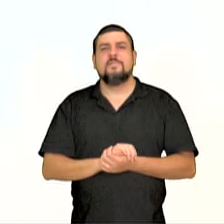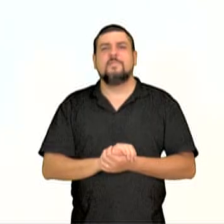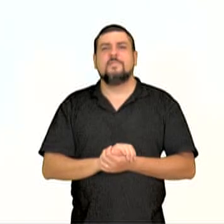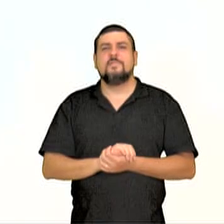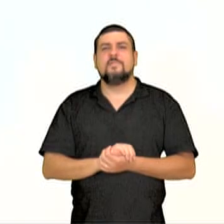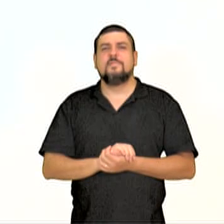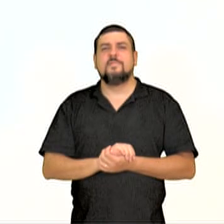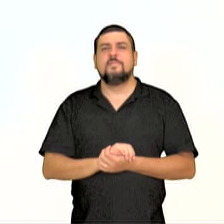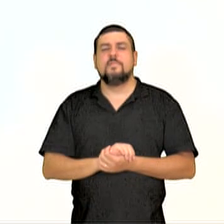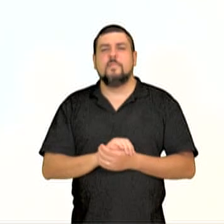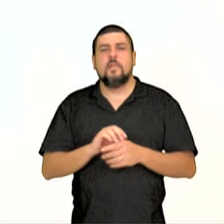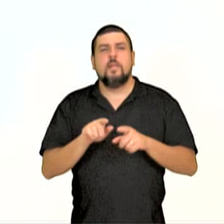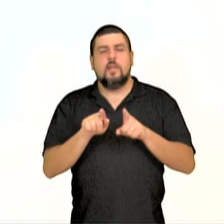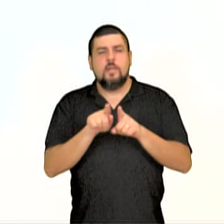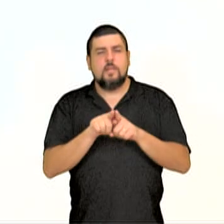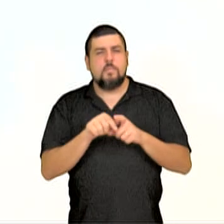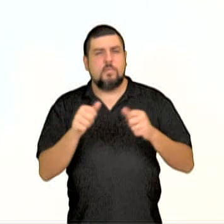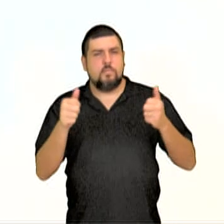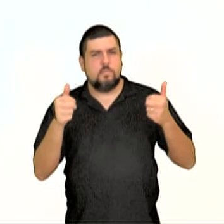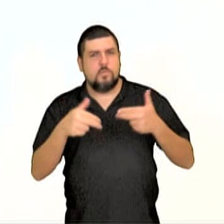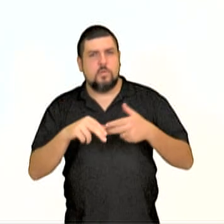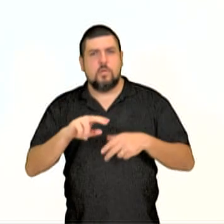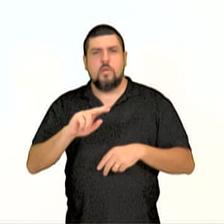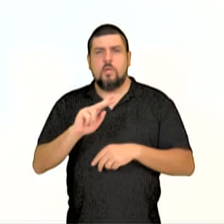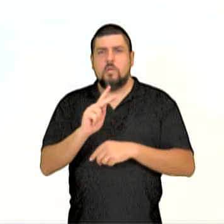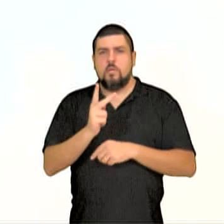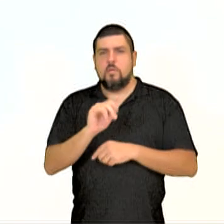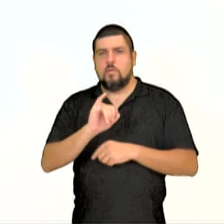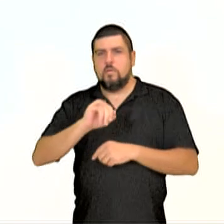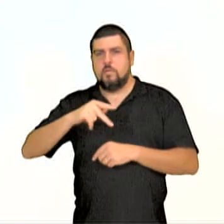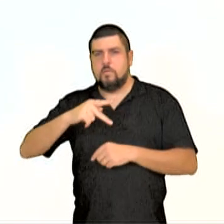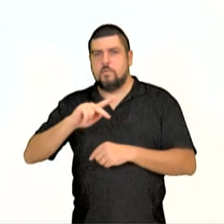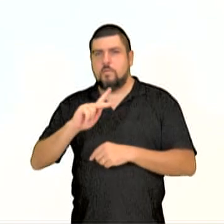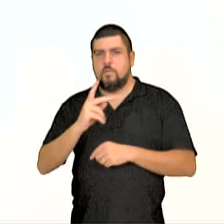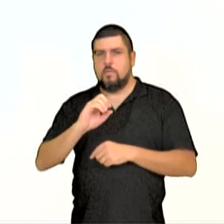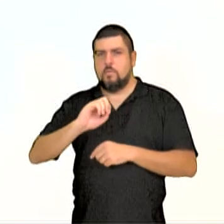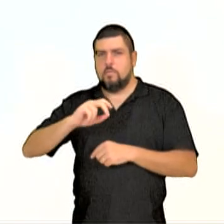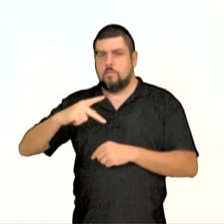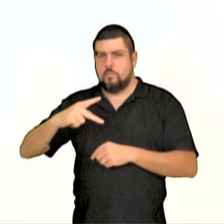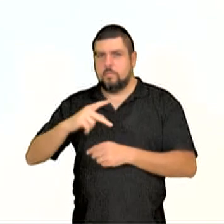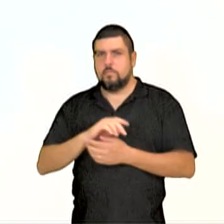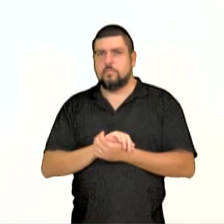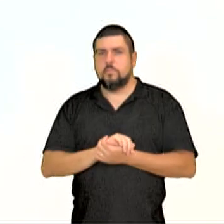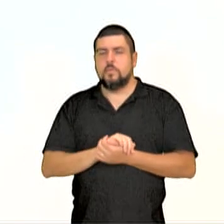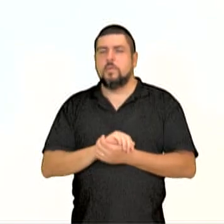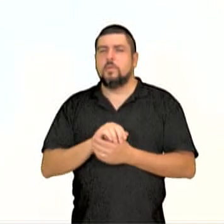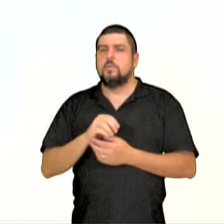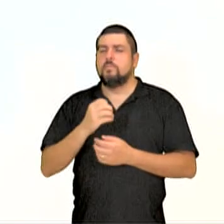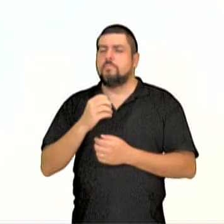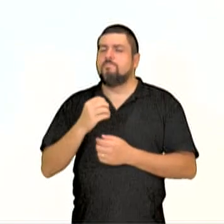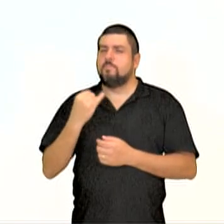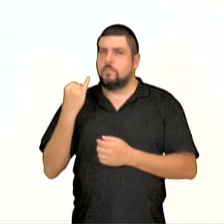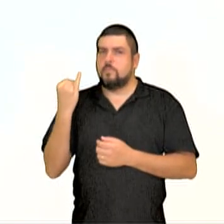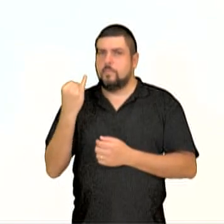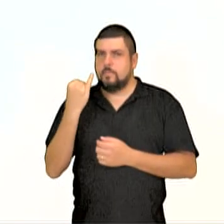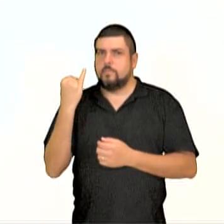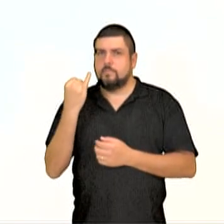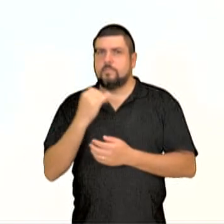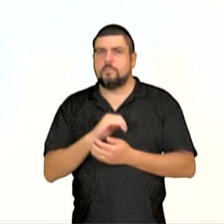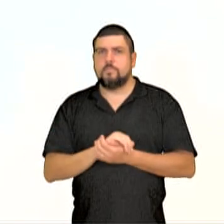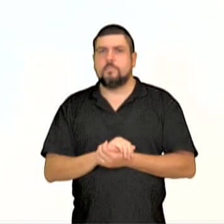gente tem também o hip hop, falar um pouquinho mais dele, para deixar bem frisado, porque ele é bem importante no movimento das danças de